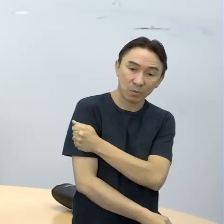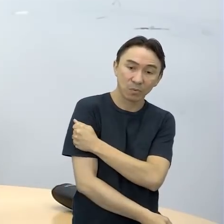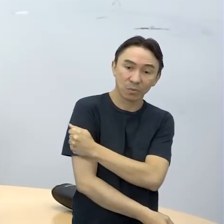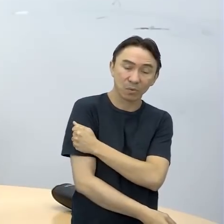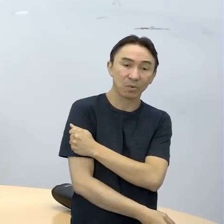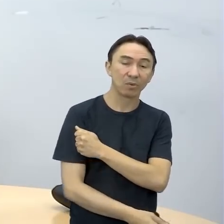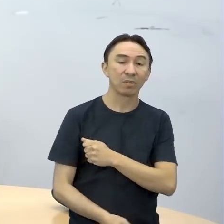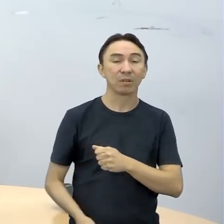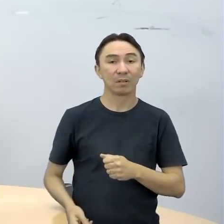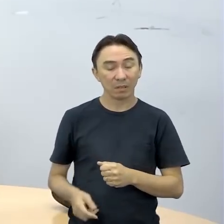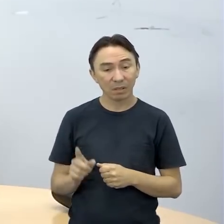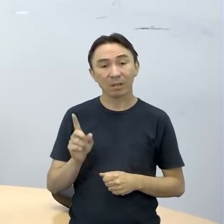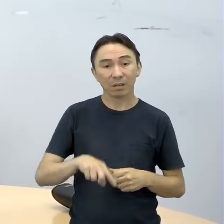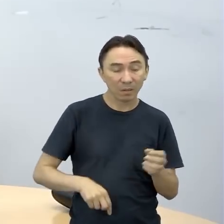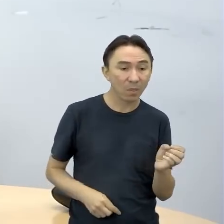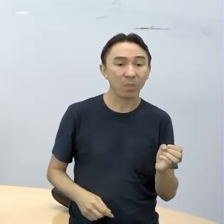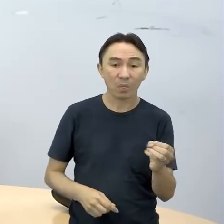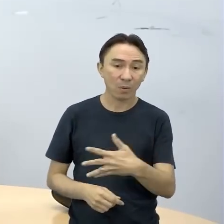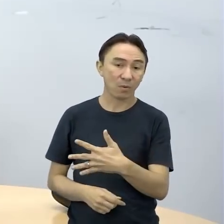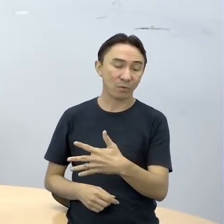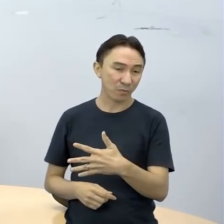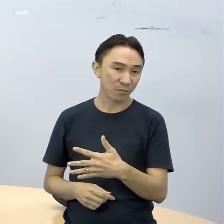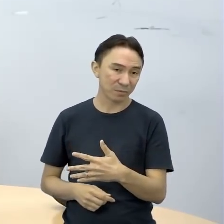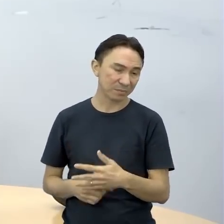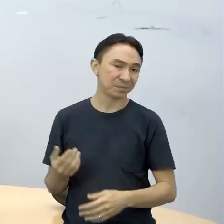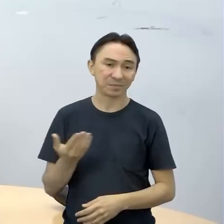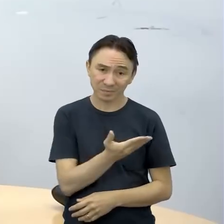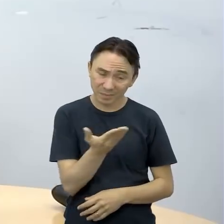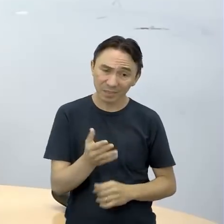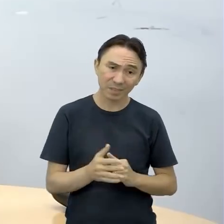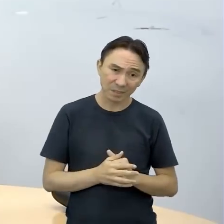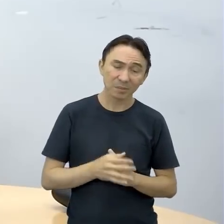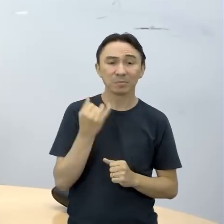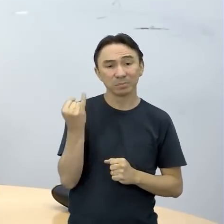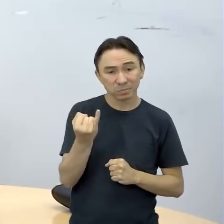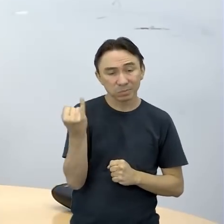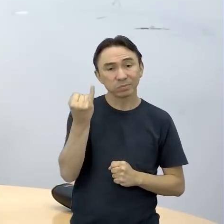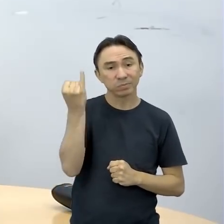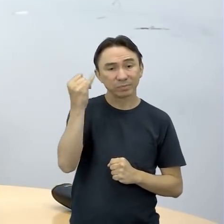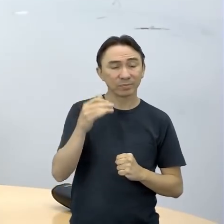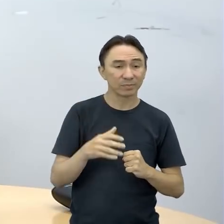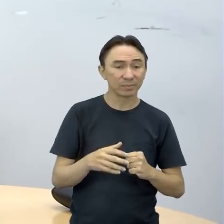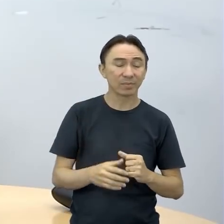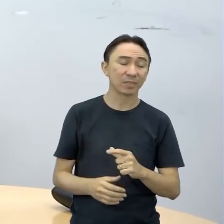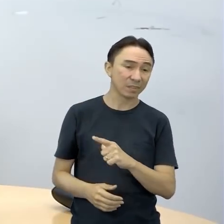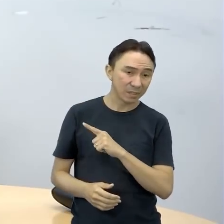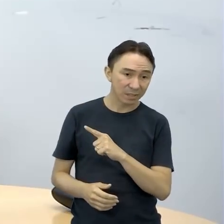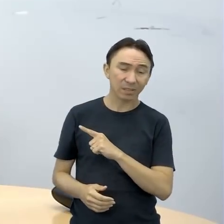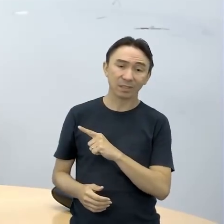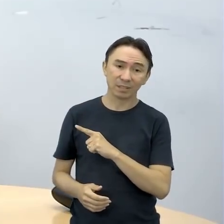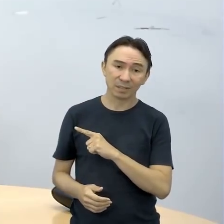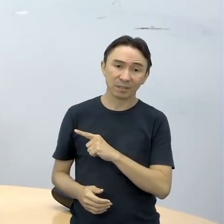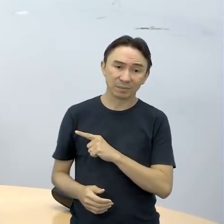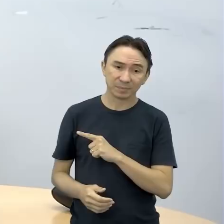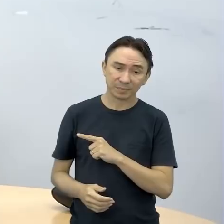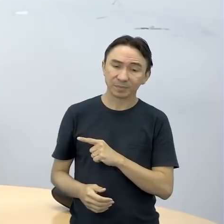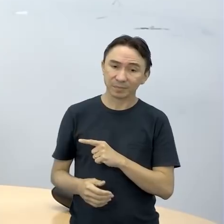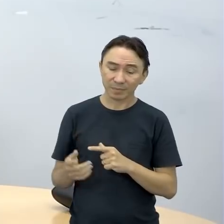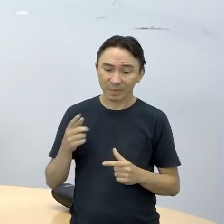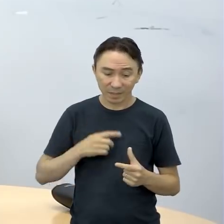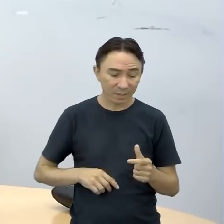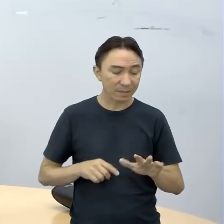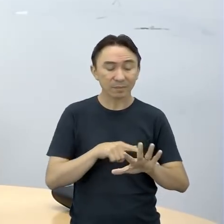trocarem ideias, trocarem informações entre os pares dos 5 componentes, né? E mostrar mesmo para